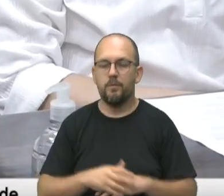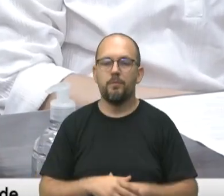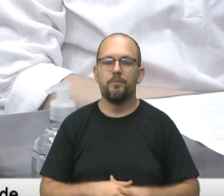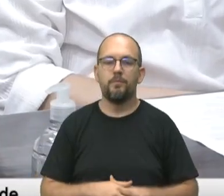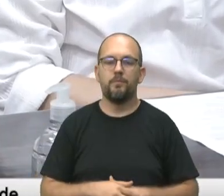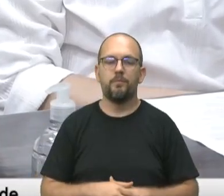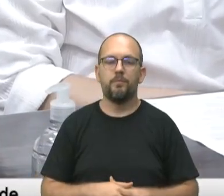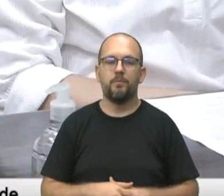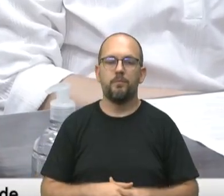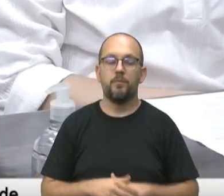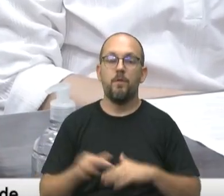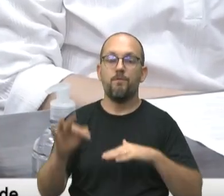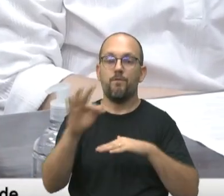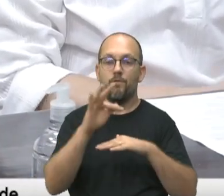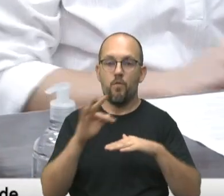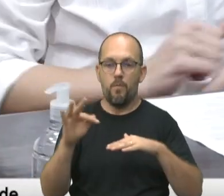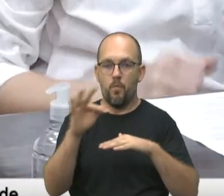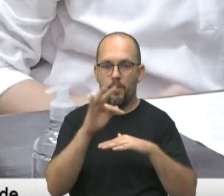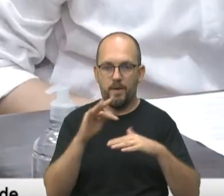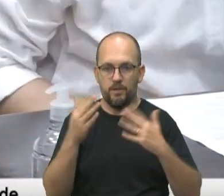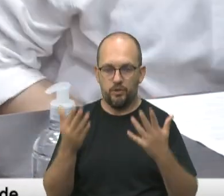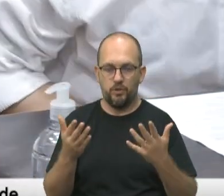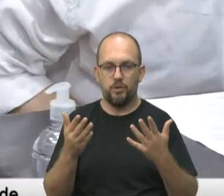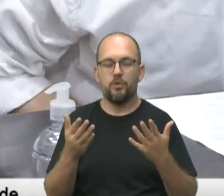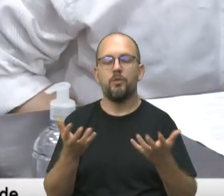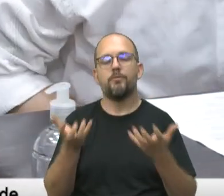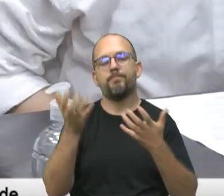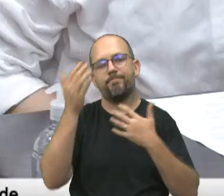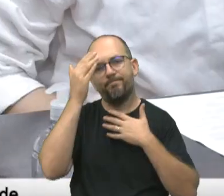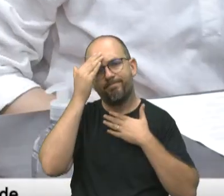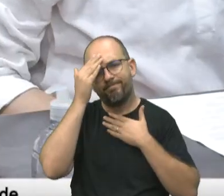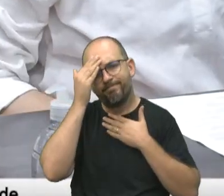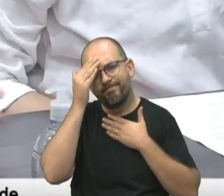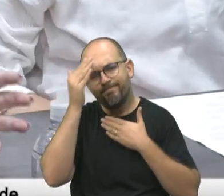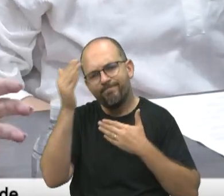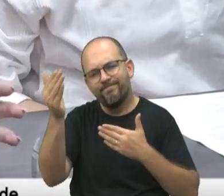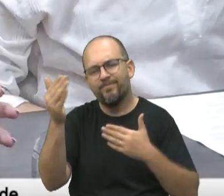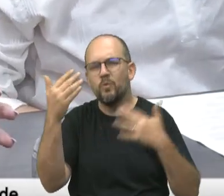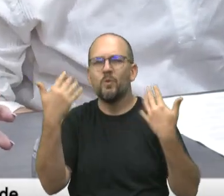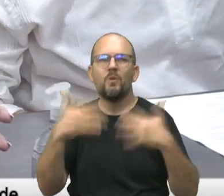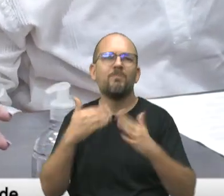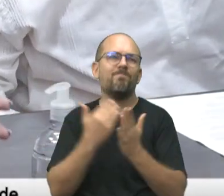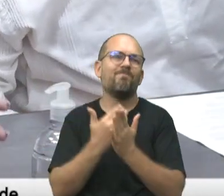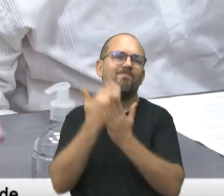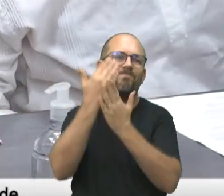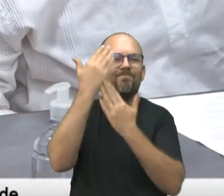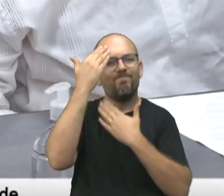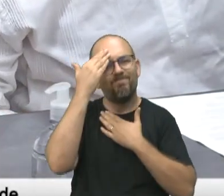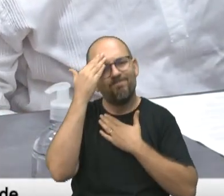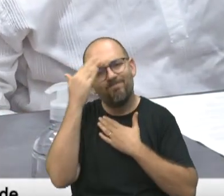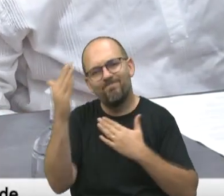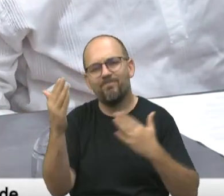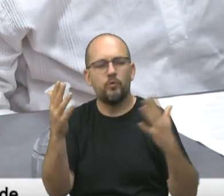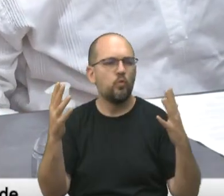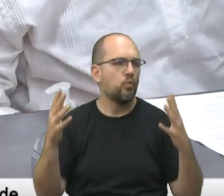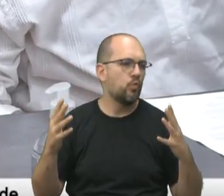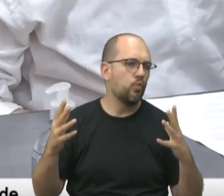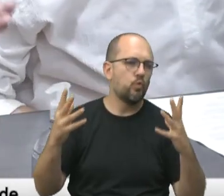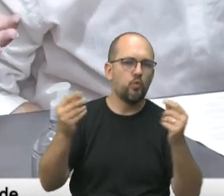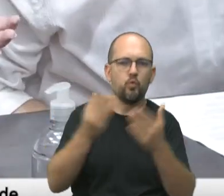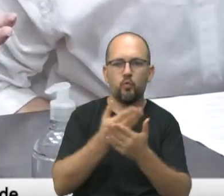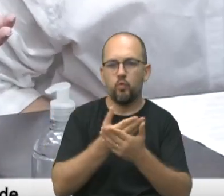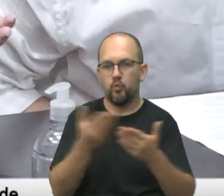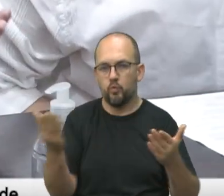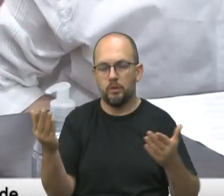Então, formalmente, eu quero agradecer absurdamente a presença de todos, de todas